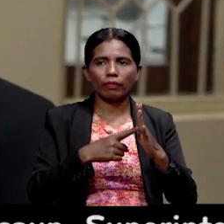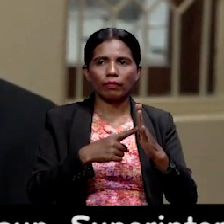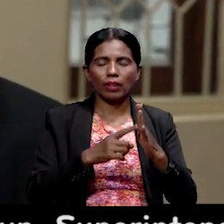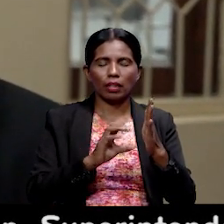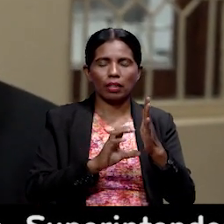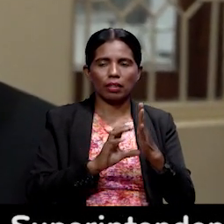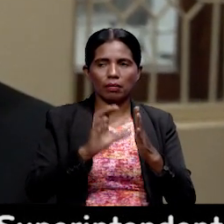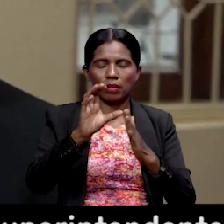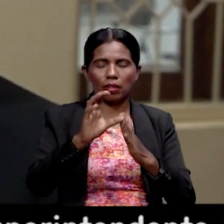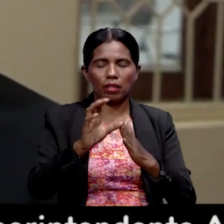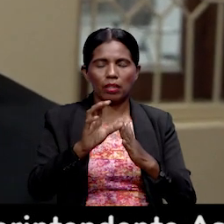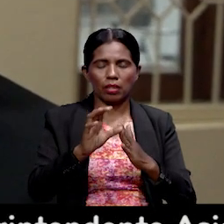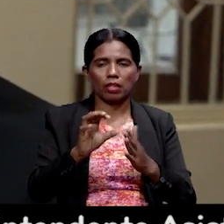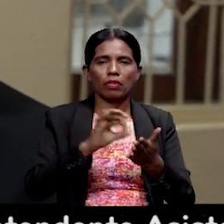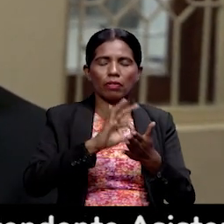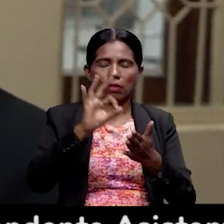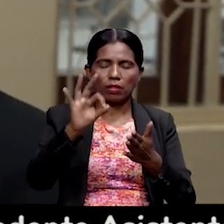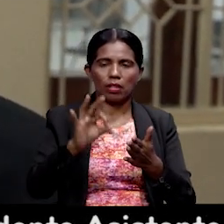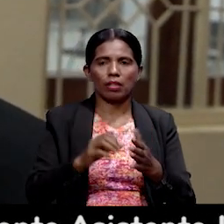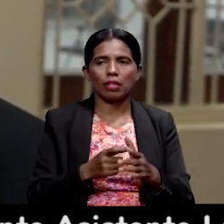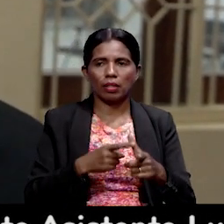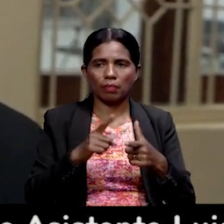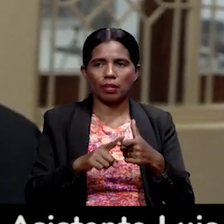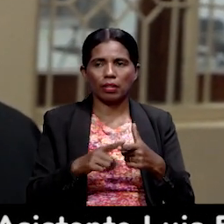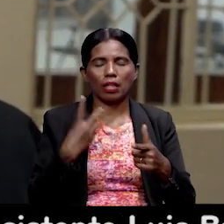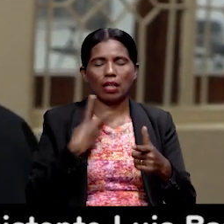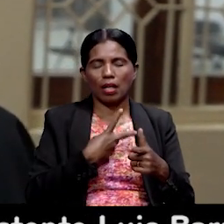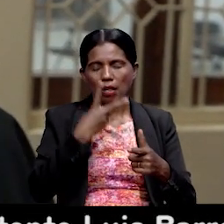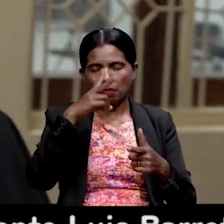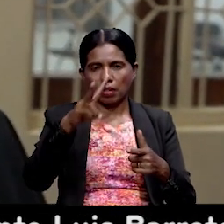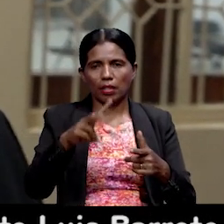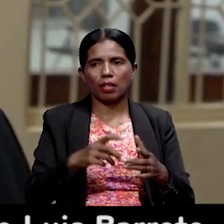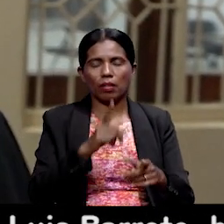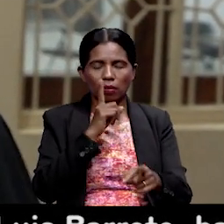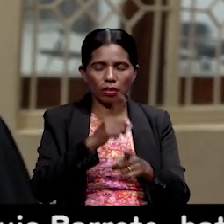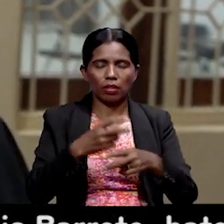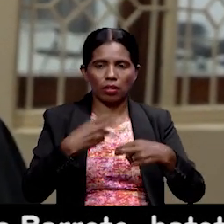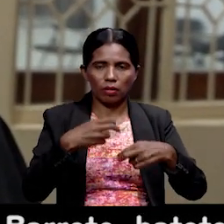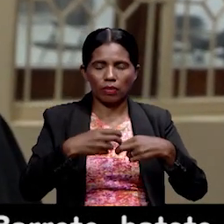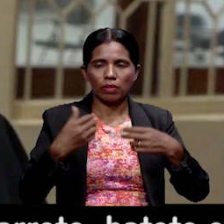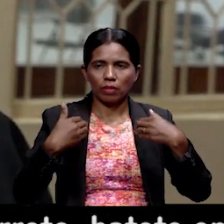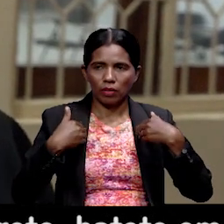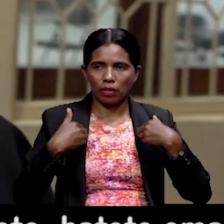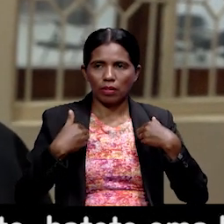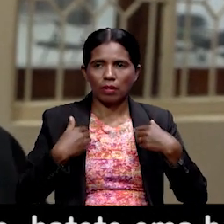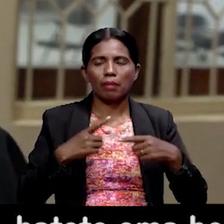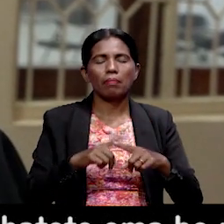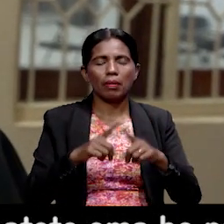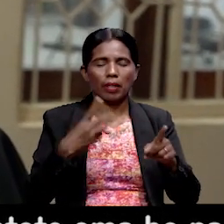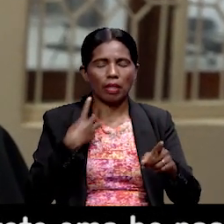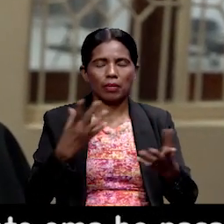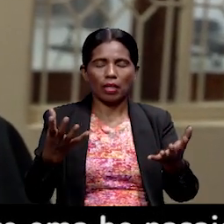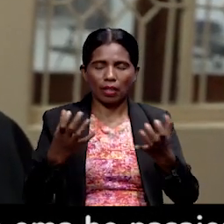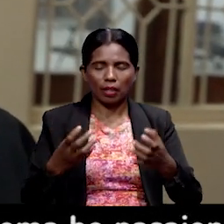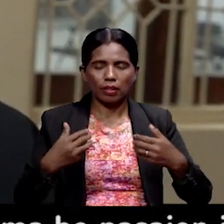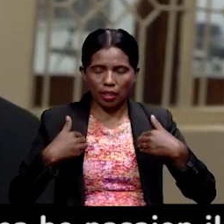tamu ana iya fakultari sih ne komisi narsan ini an nebe ame hari kata loh jadi desafio iya abe ame optimis tak kata se iya